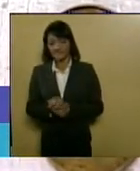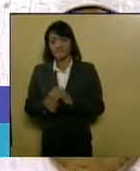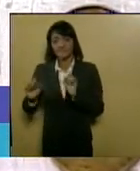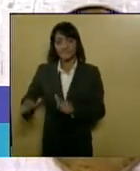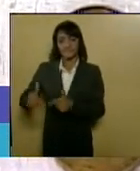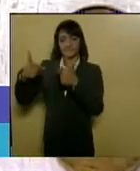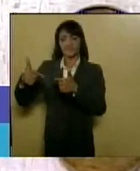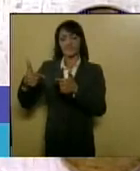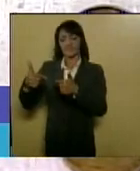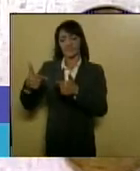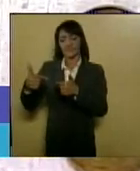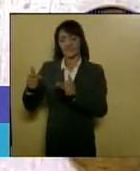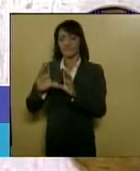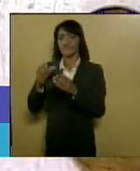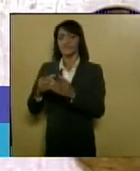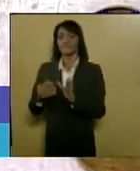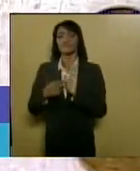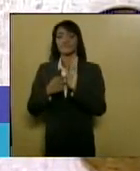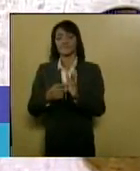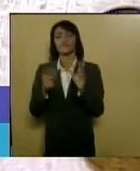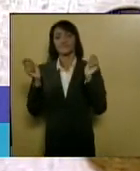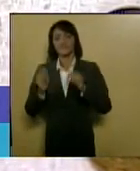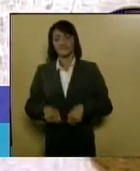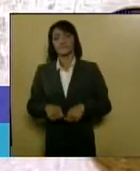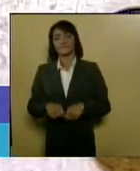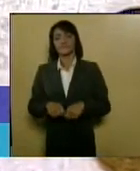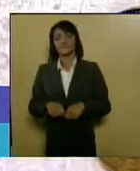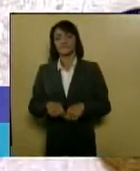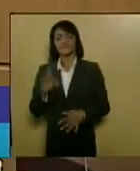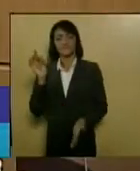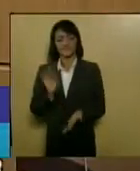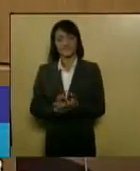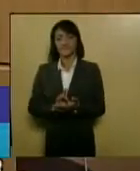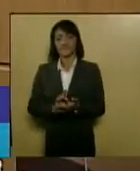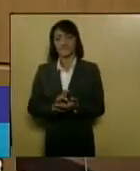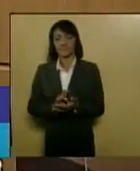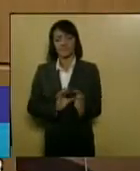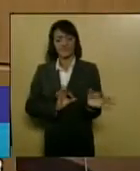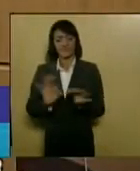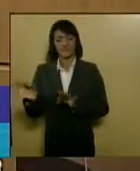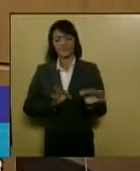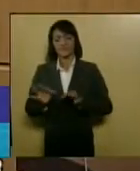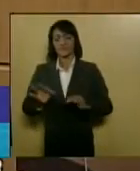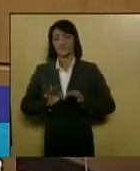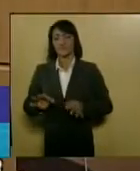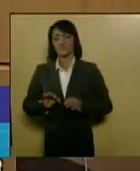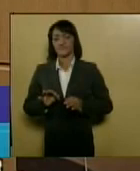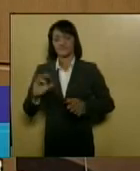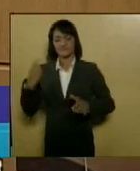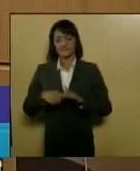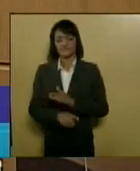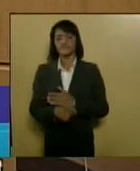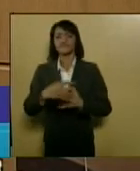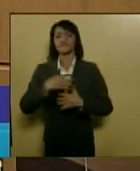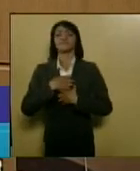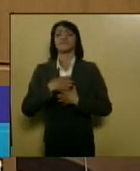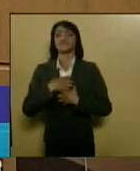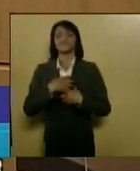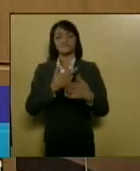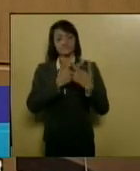combate, o batalhão ratificou a sua condição de tropa abnegada, adestrada e de profundo sentimento do